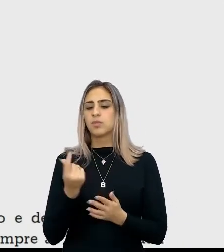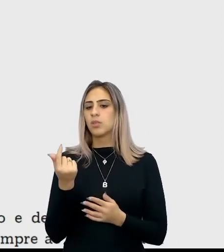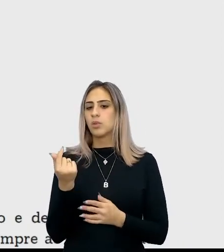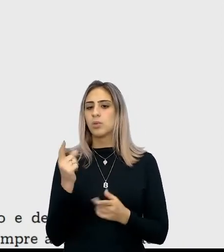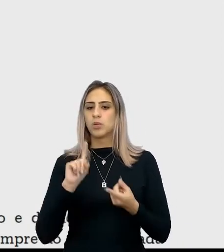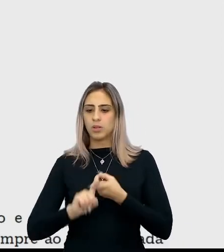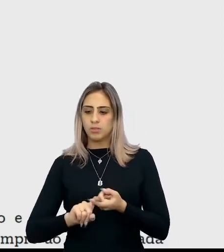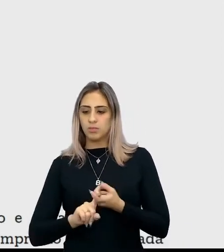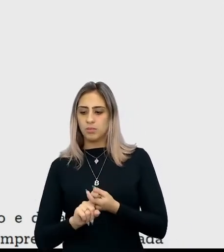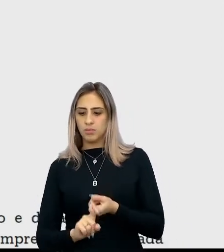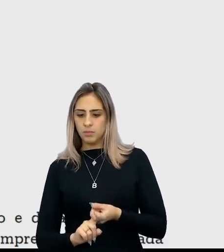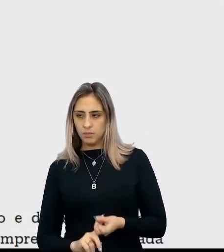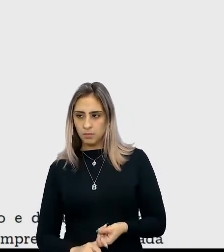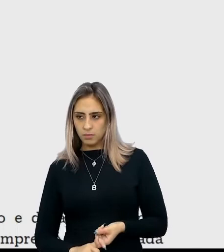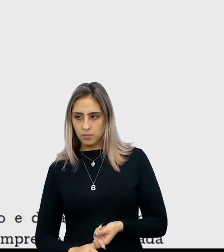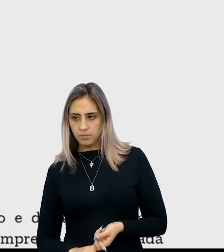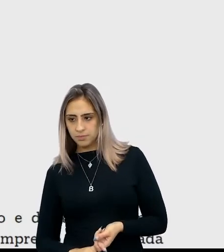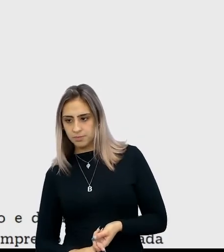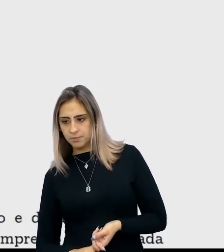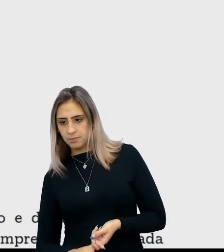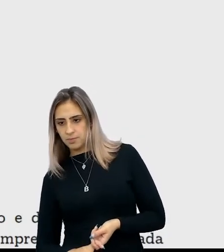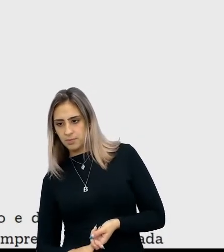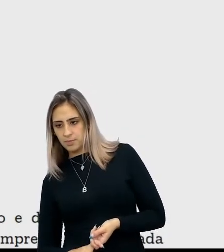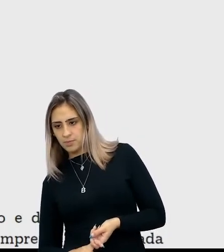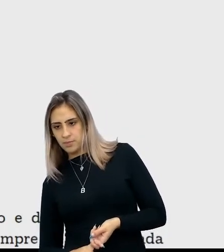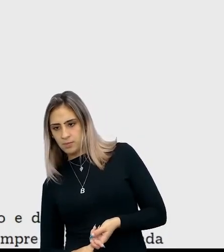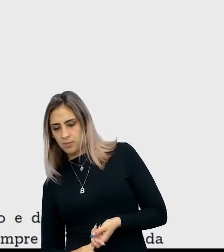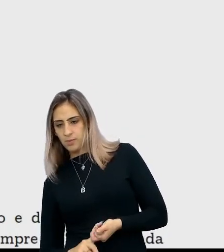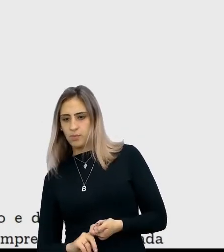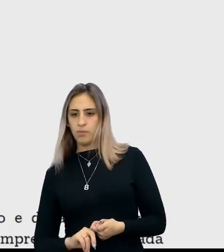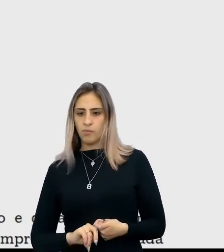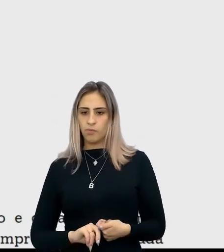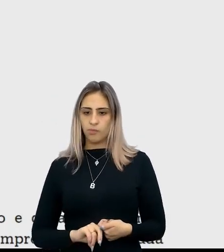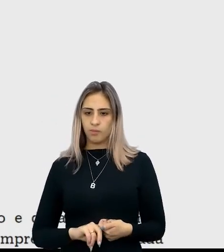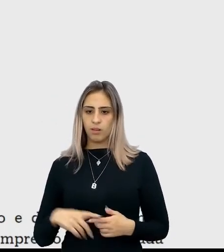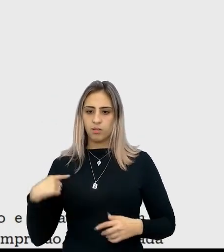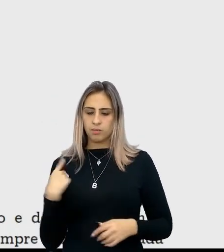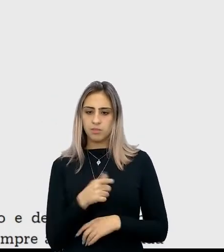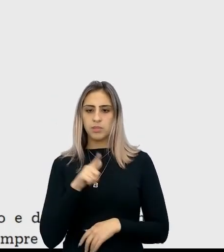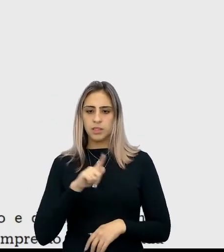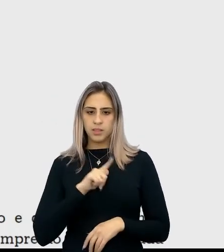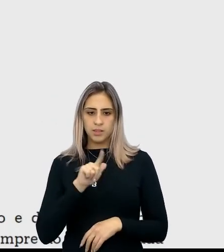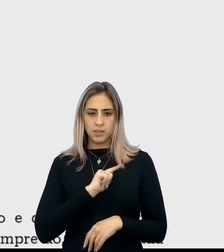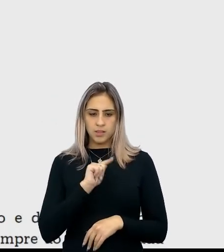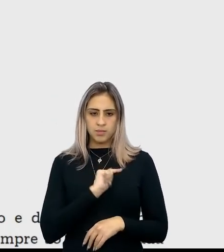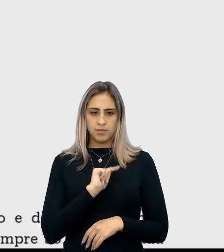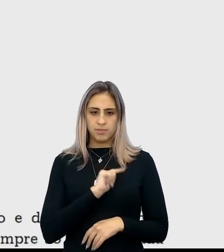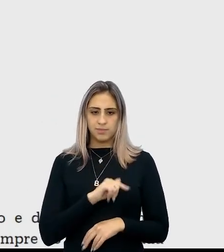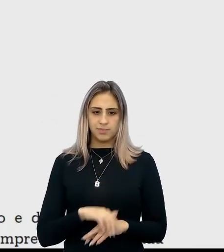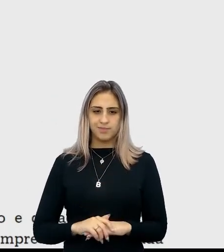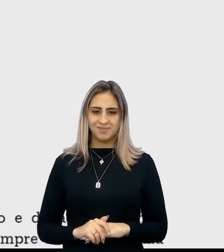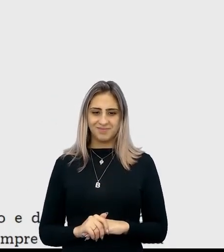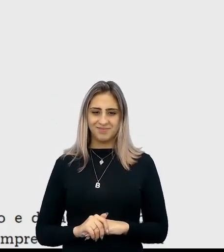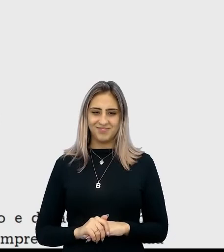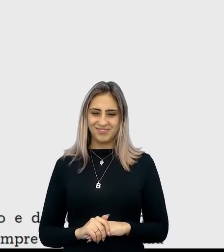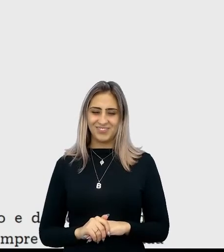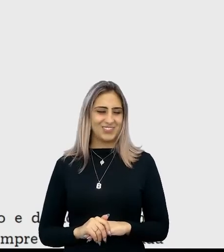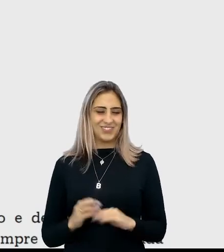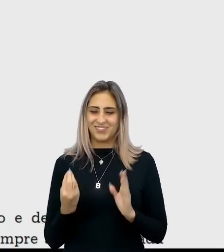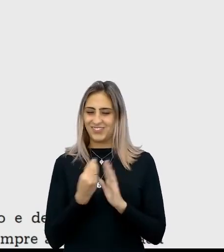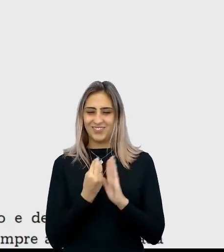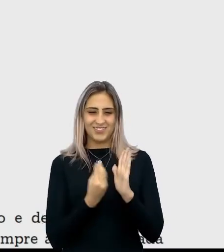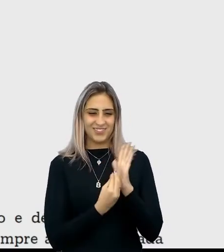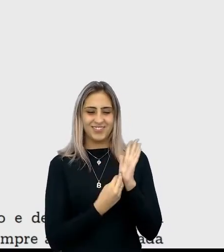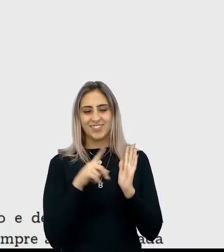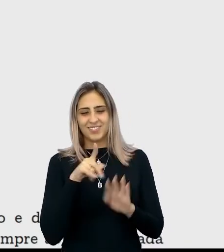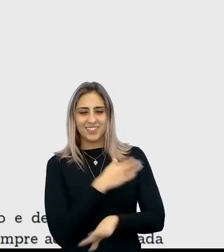devedor. Na primeira linha, embaixo do N, a gente tem o zero. Zero porque começa aí